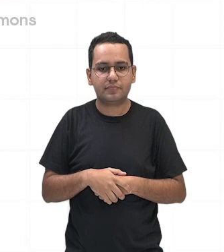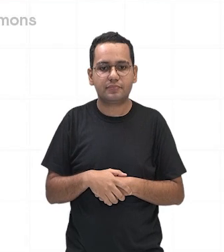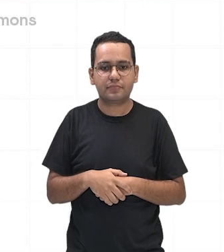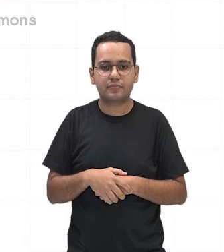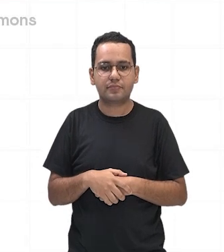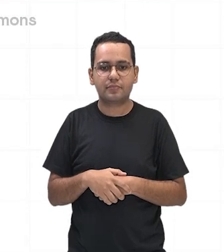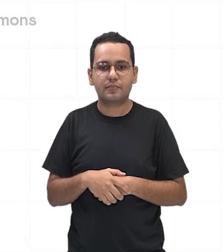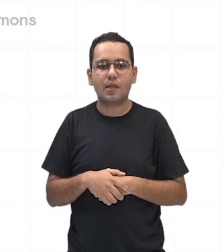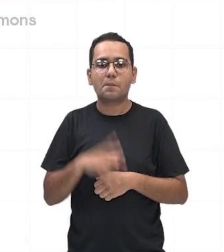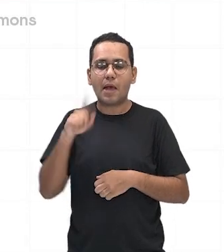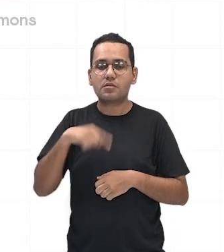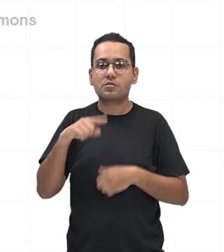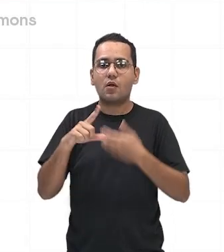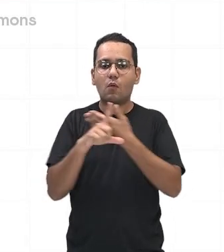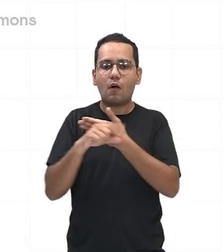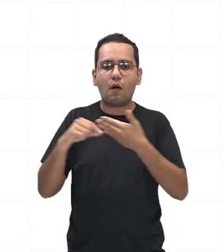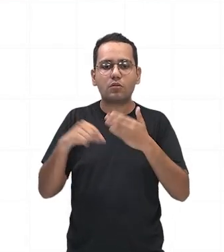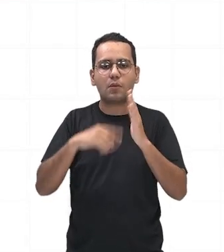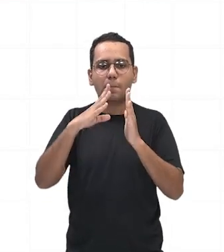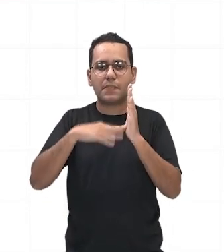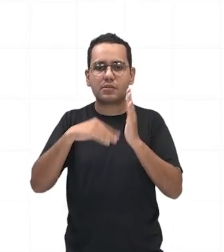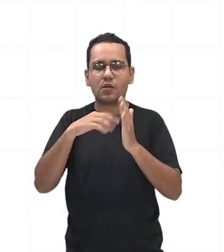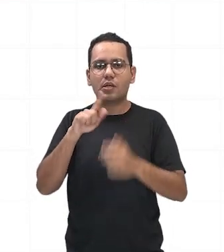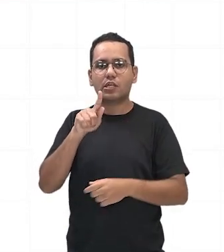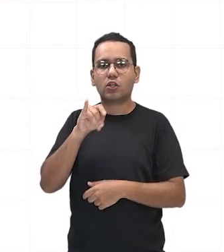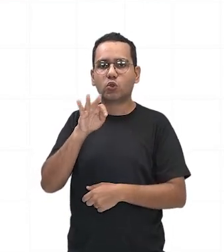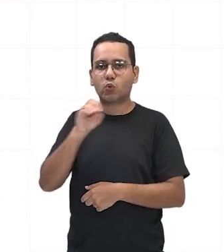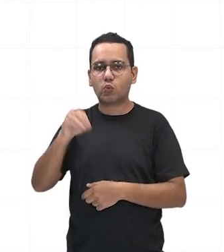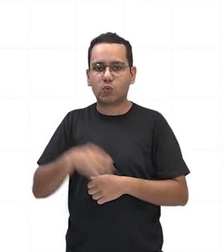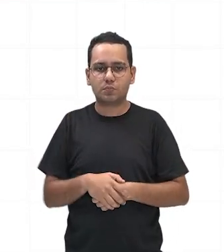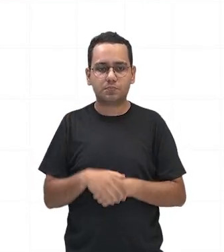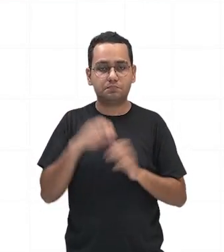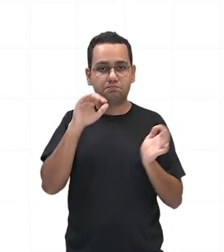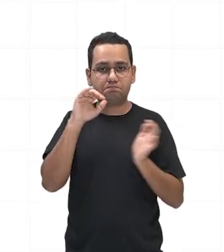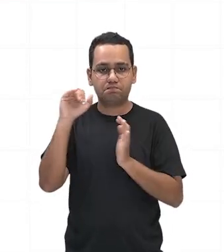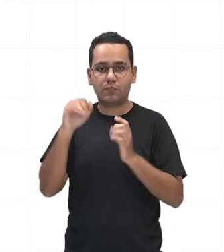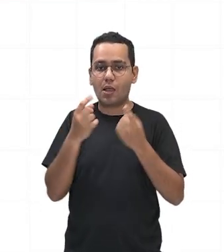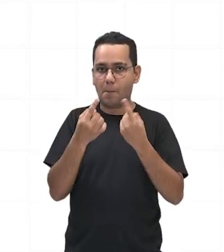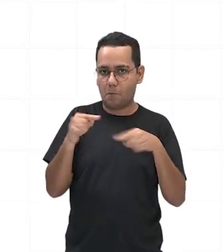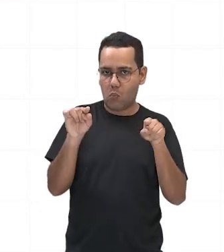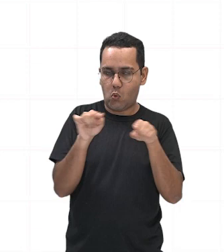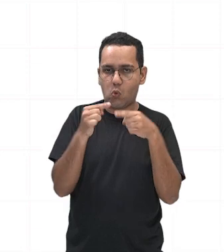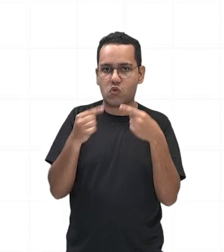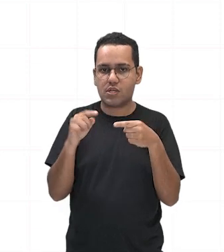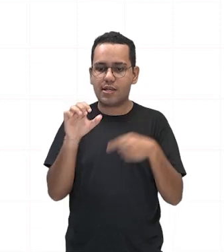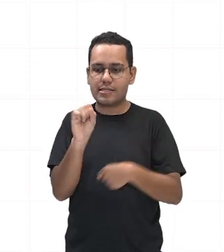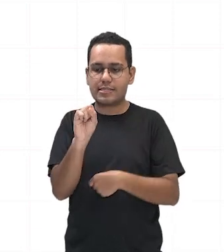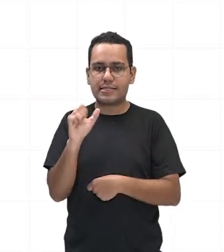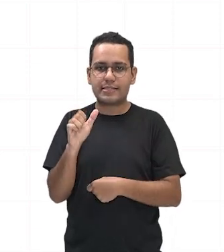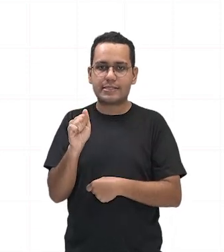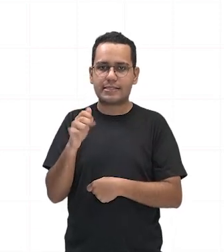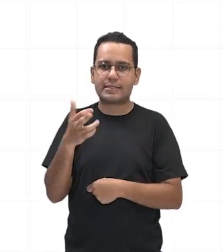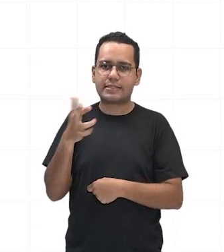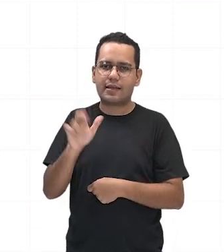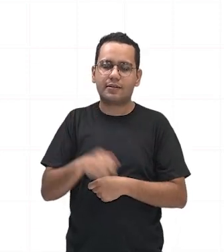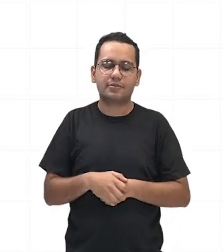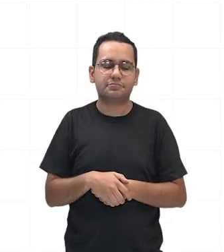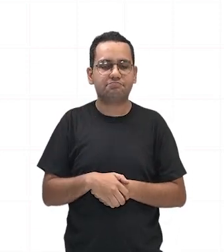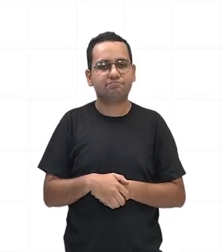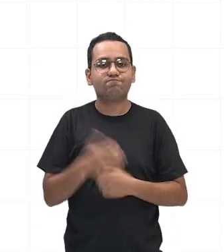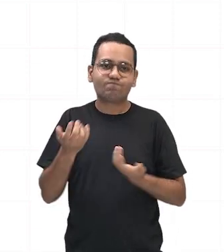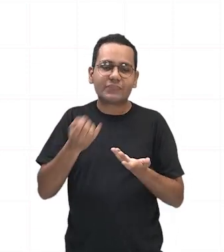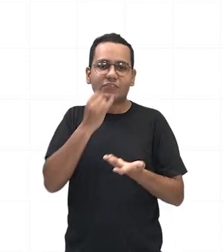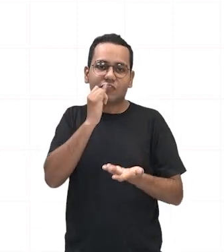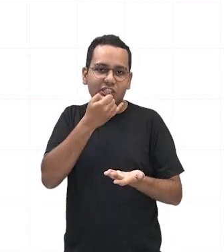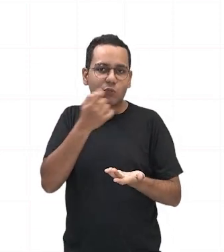o Giotto. Vamos falar então aqui, né, sobre a música sacra. É uma pena que a gente não pode ouvir, né, mas nós temos aí